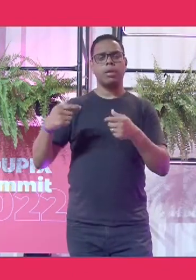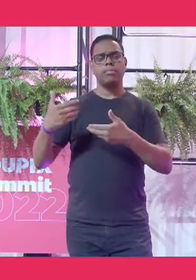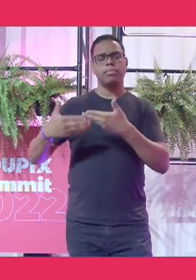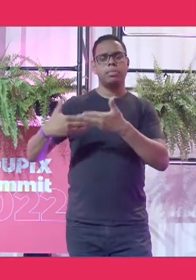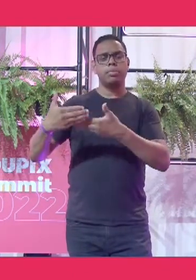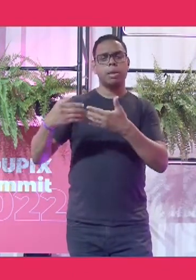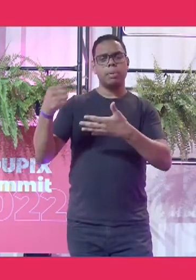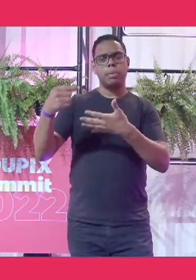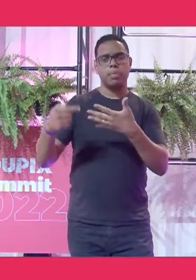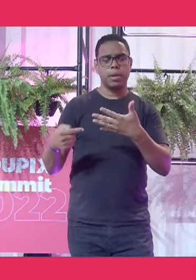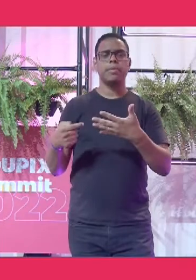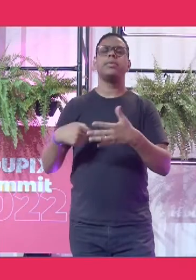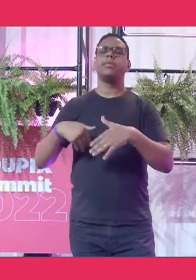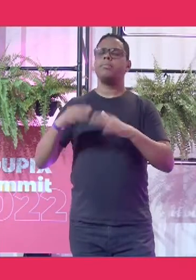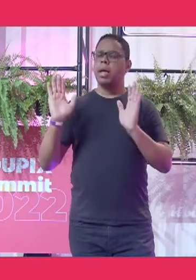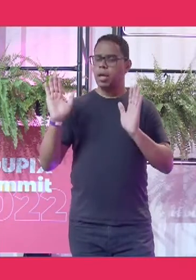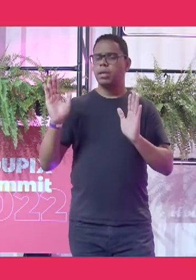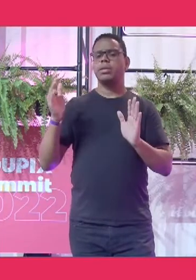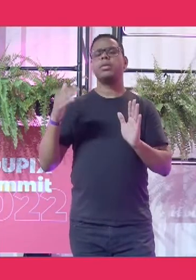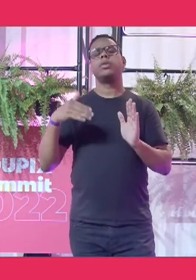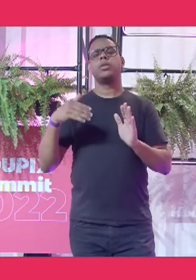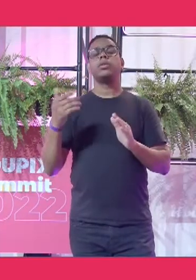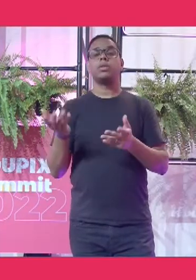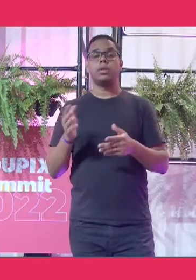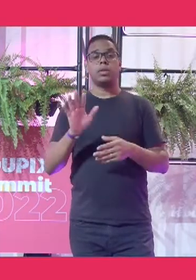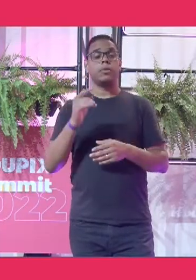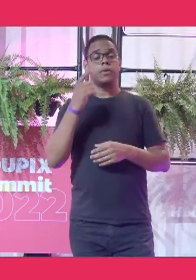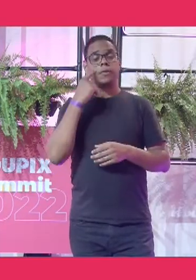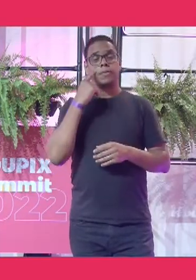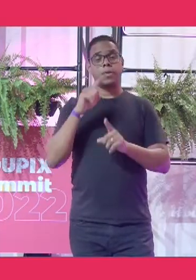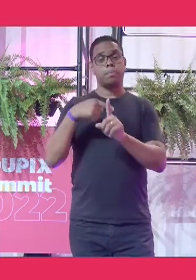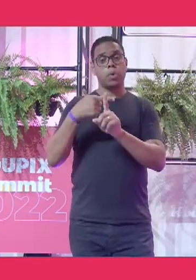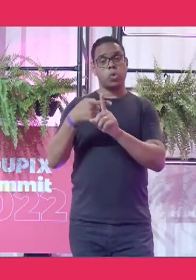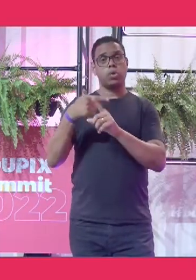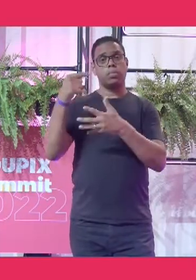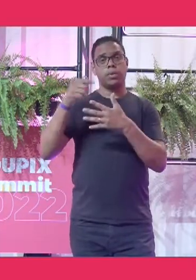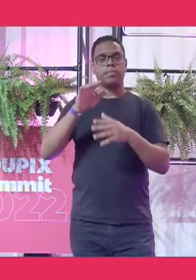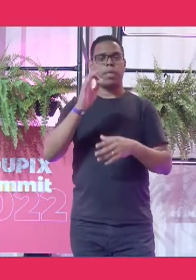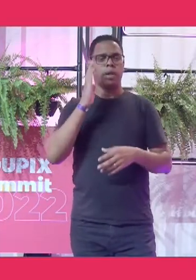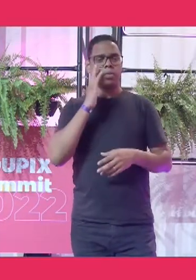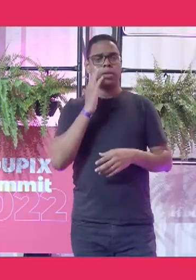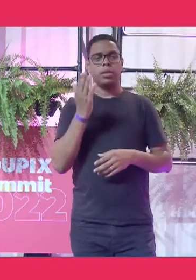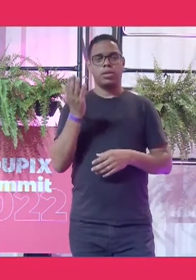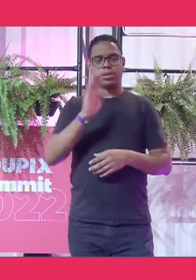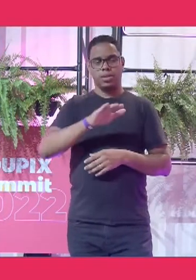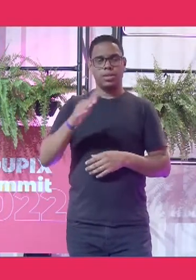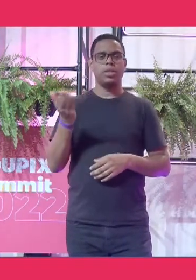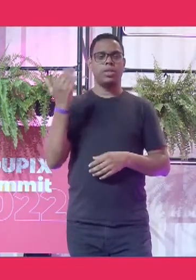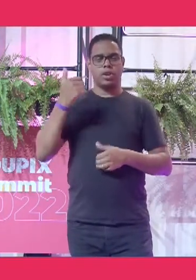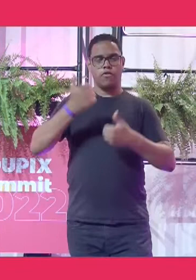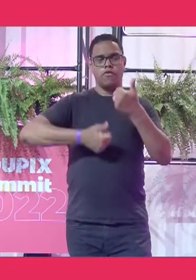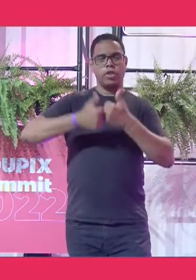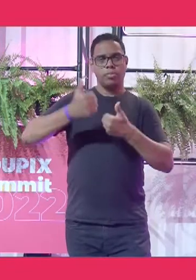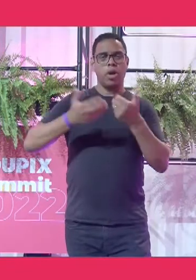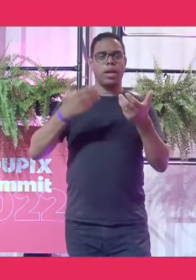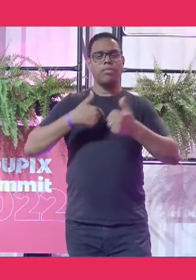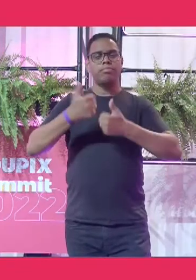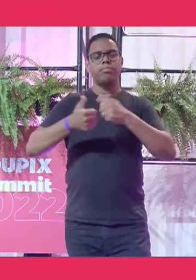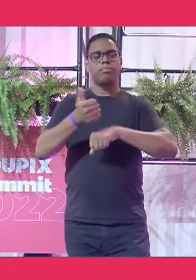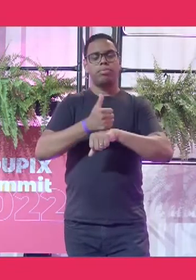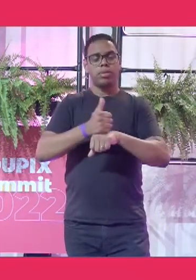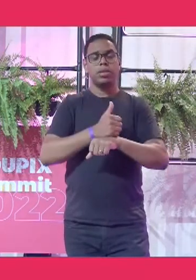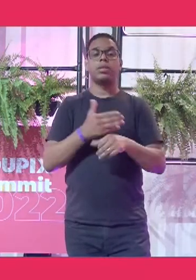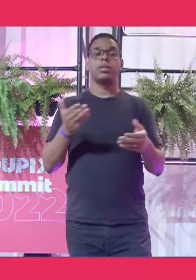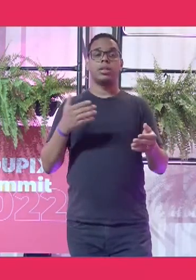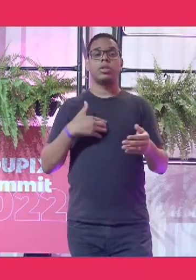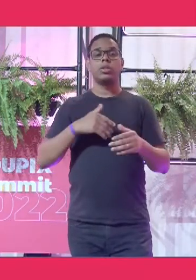possibilidades, é muito maior. Pensa que, né, uma criança que antes sonhava em ser jogador de futebol, hoje sonha